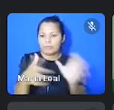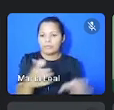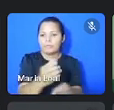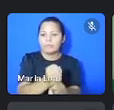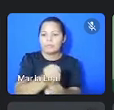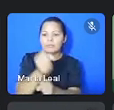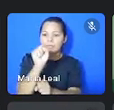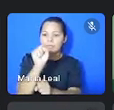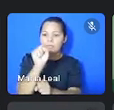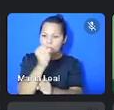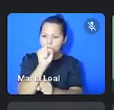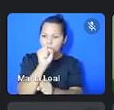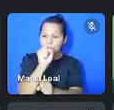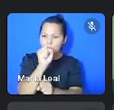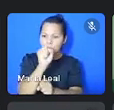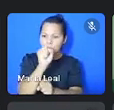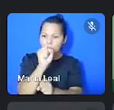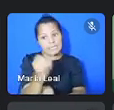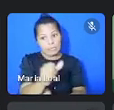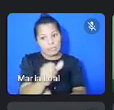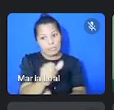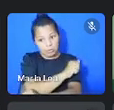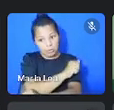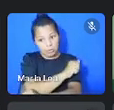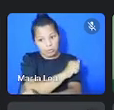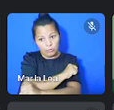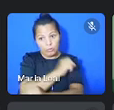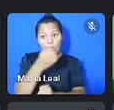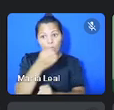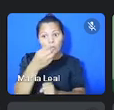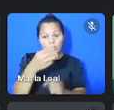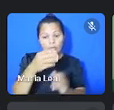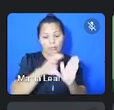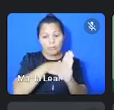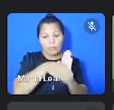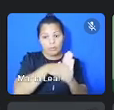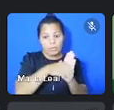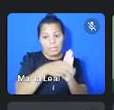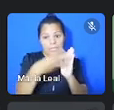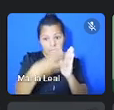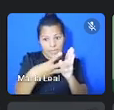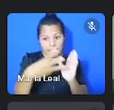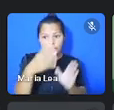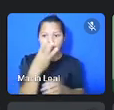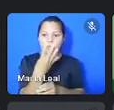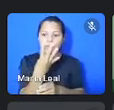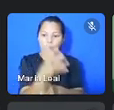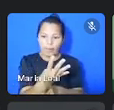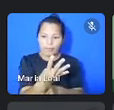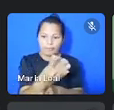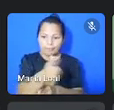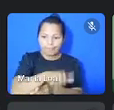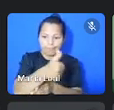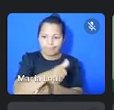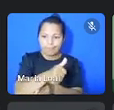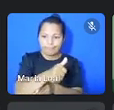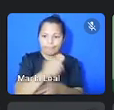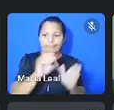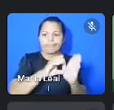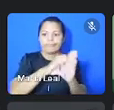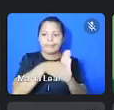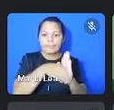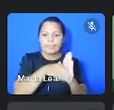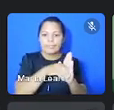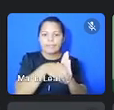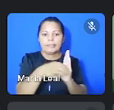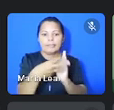Aí, se o aluno tirou 4 na unidade 3, fizer a prova e tirar mais 4, ele está com 8 na